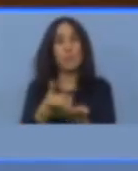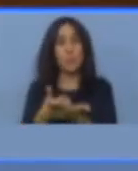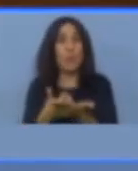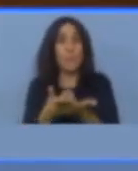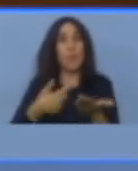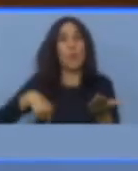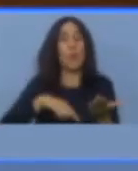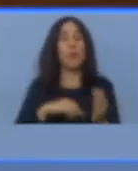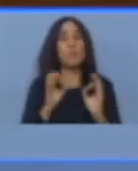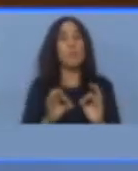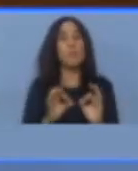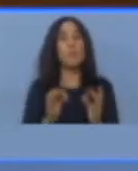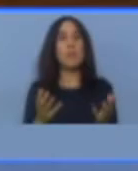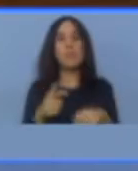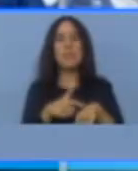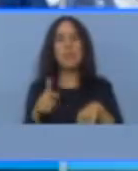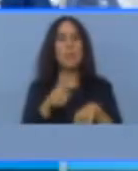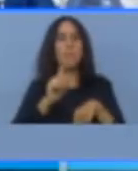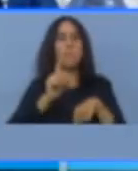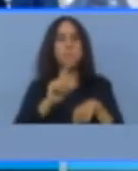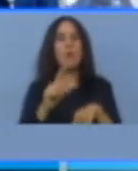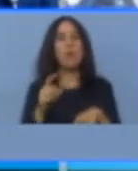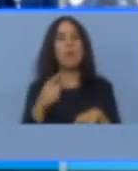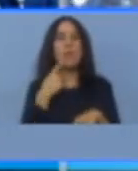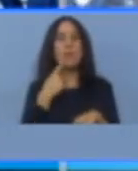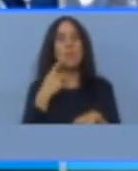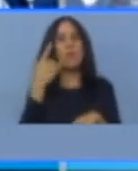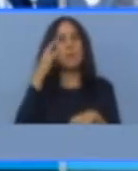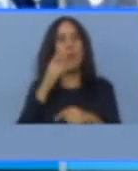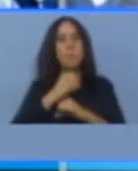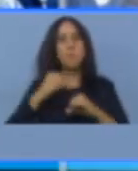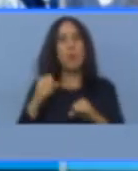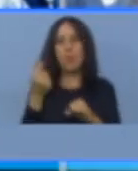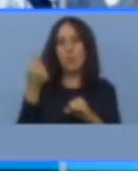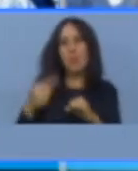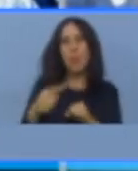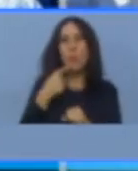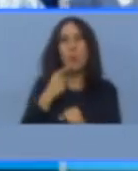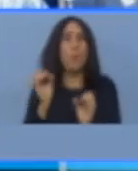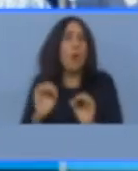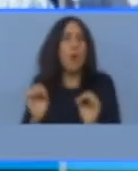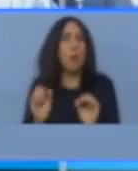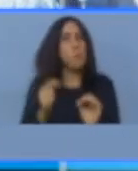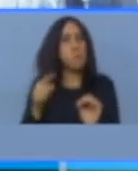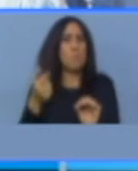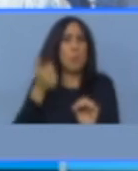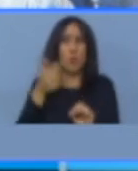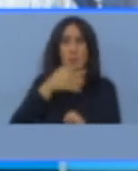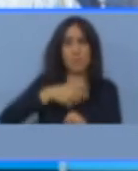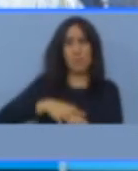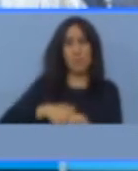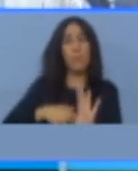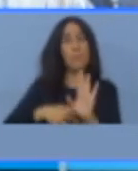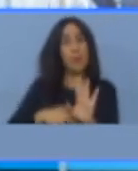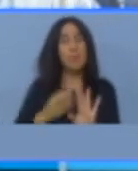estamos propriamente num tempo de vacas gordas, embora possamos estar melhor, não é? Segundo nos vão dizendo. Mas,